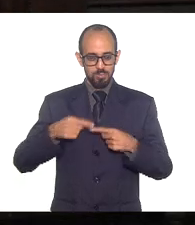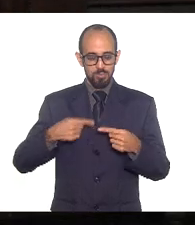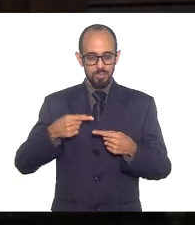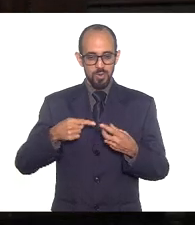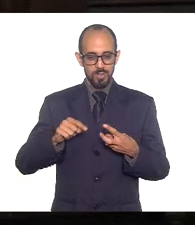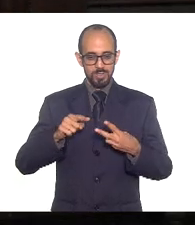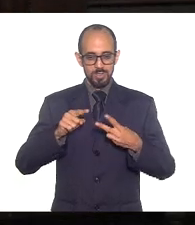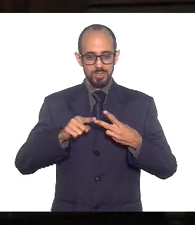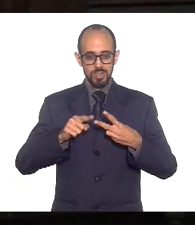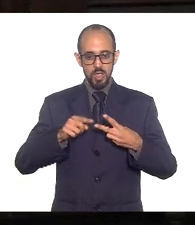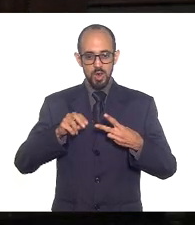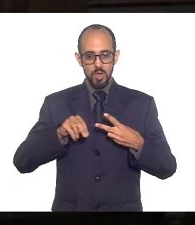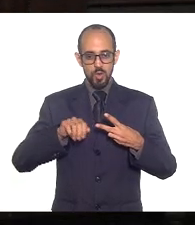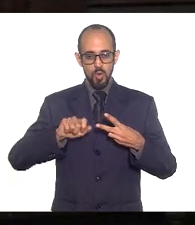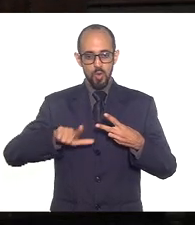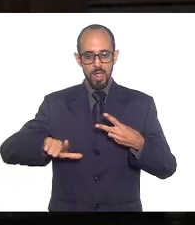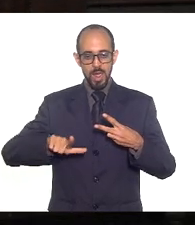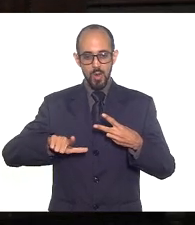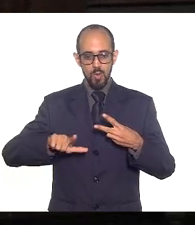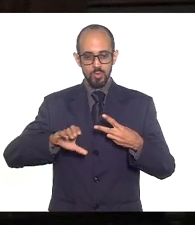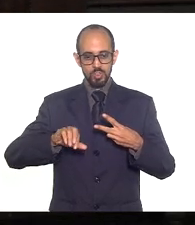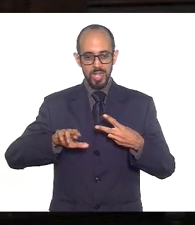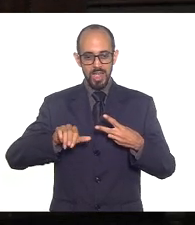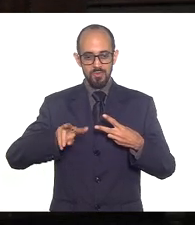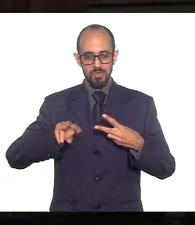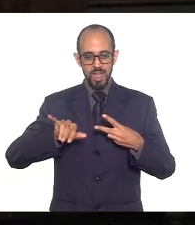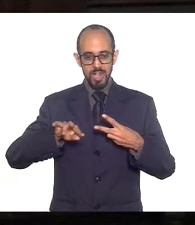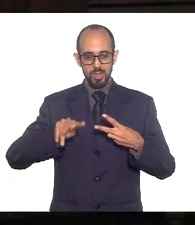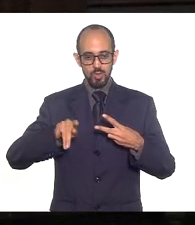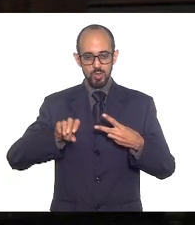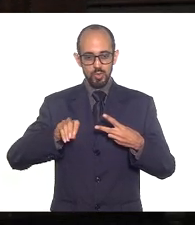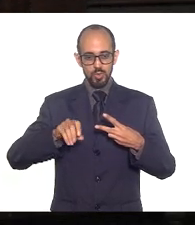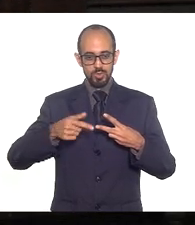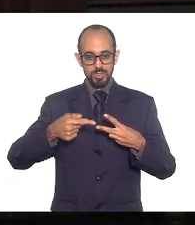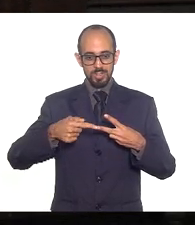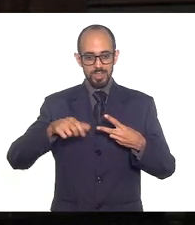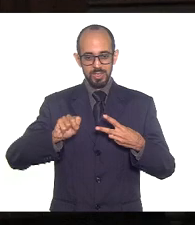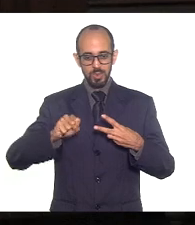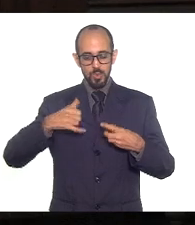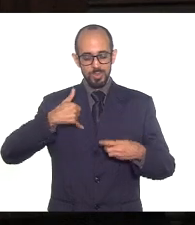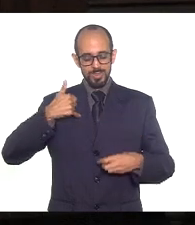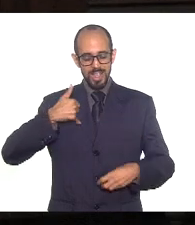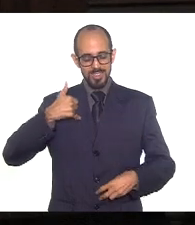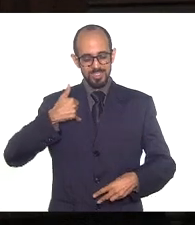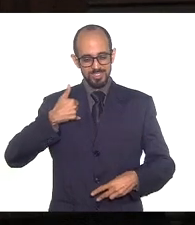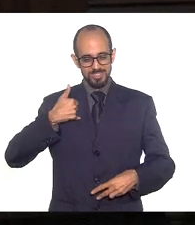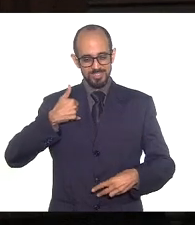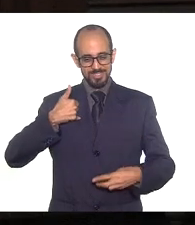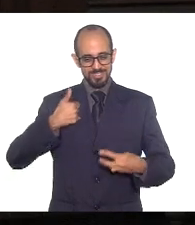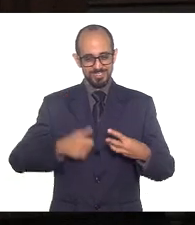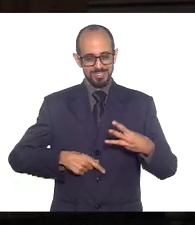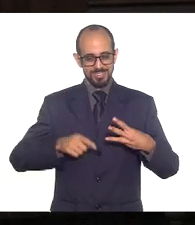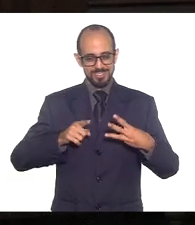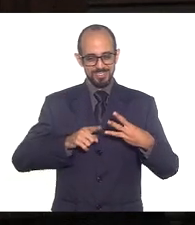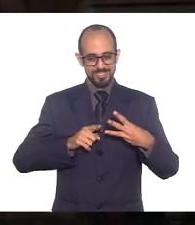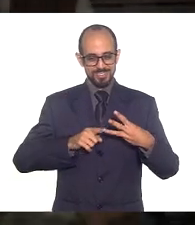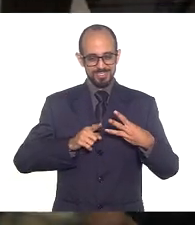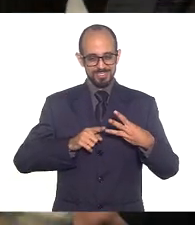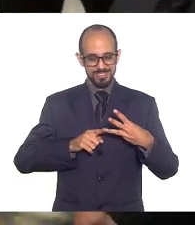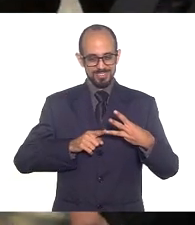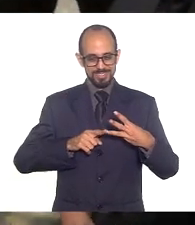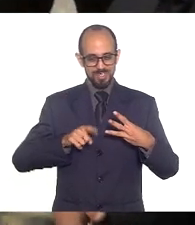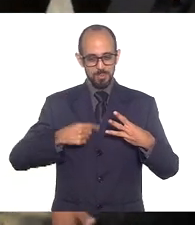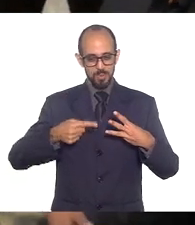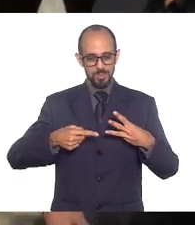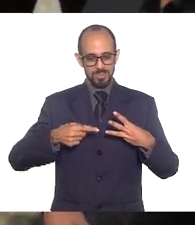deputado Noel de Carvalho com 78 anos a e depois